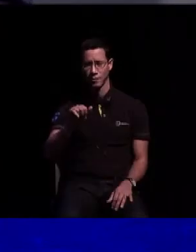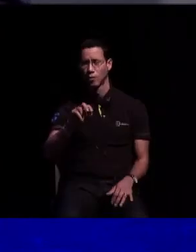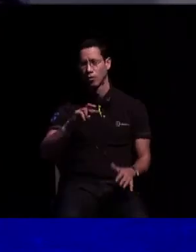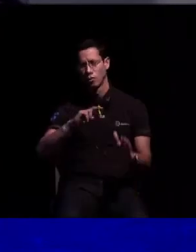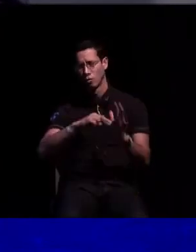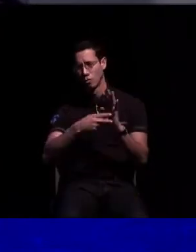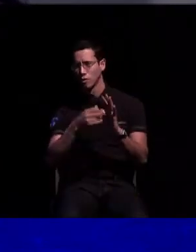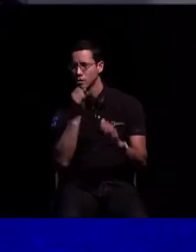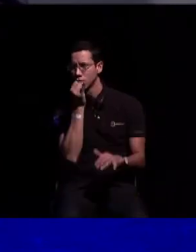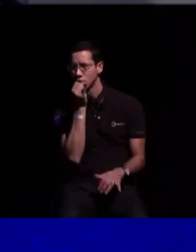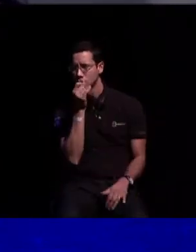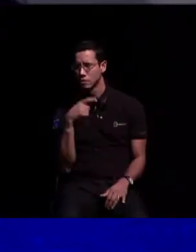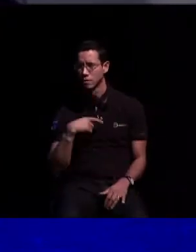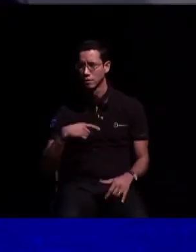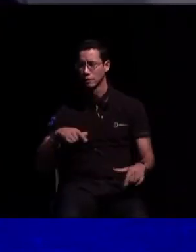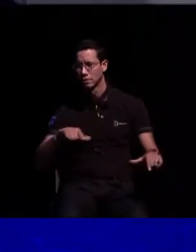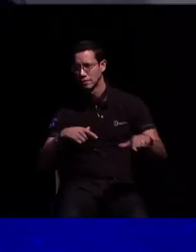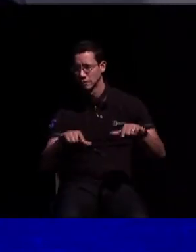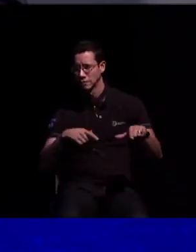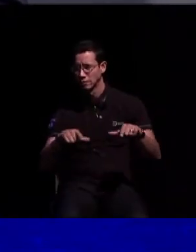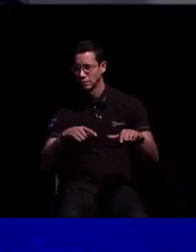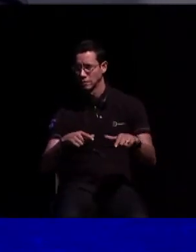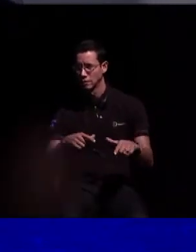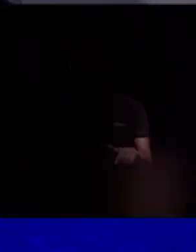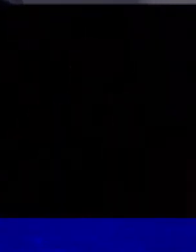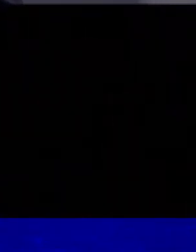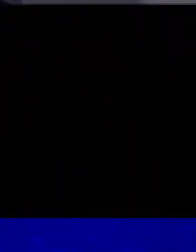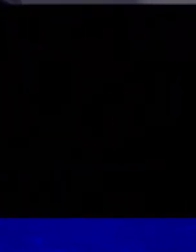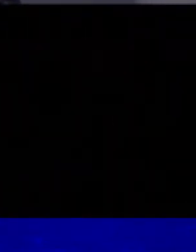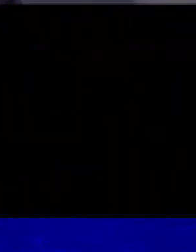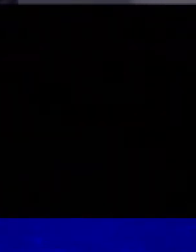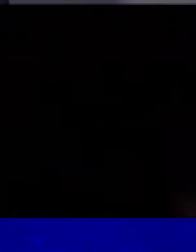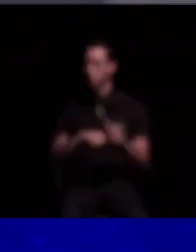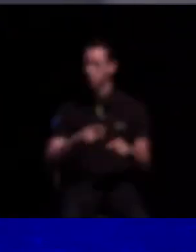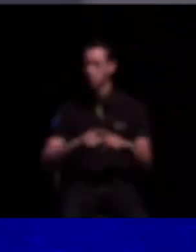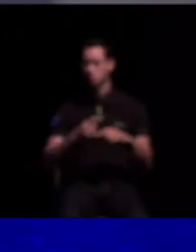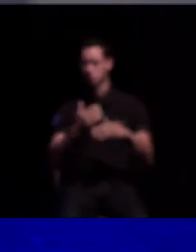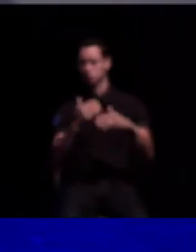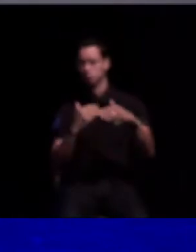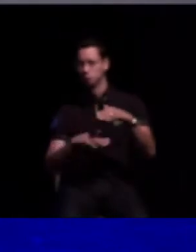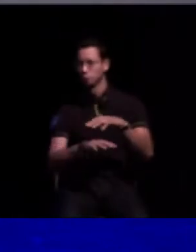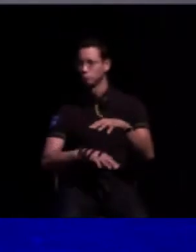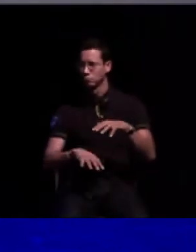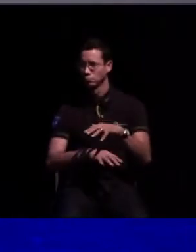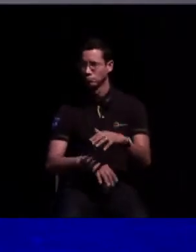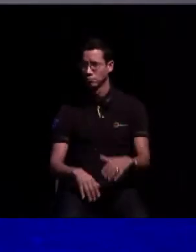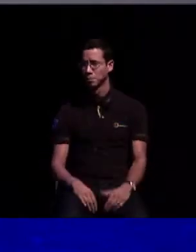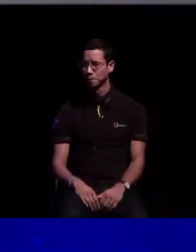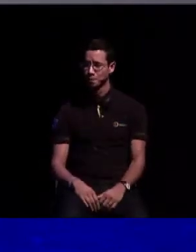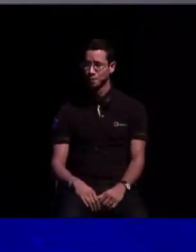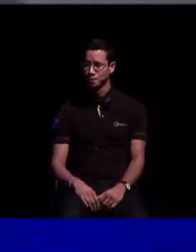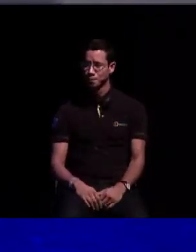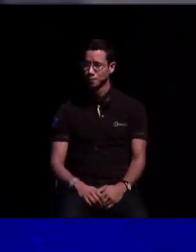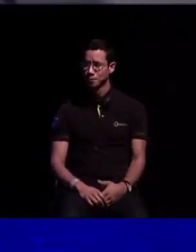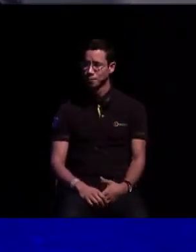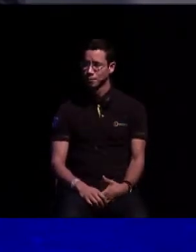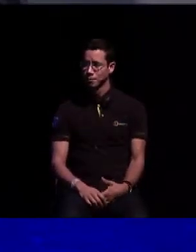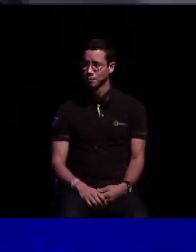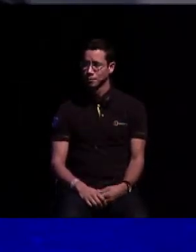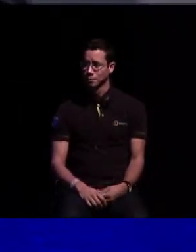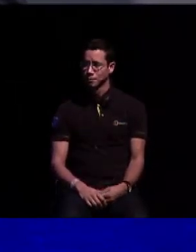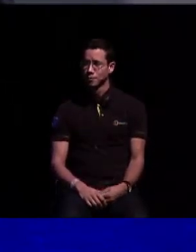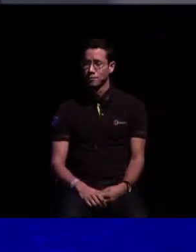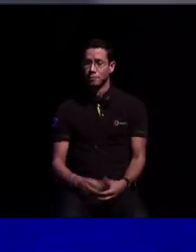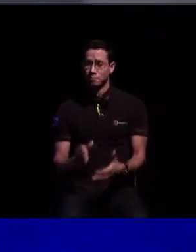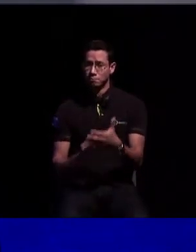todas as negatividades em você, porque você é corpo, etc., né? Quer dizer, o grande, obviamente, o grande